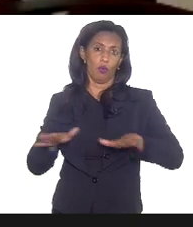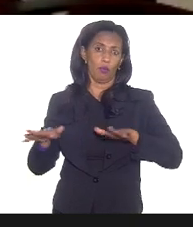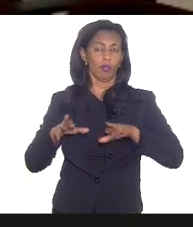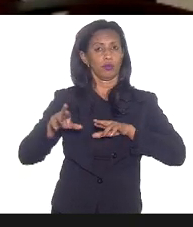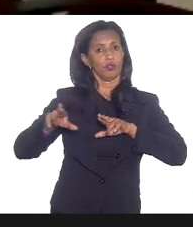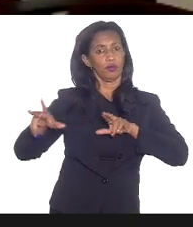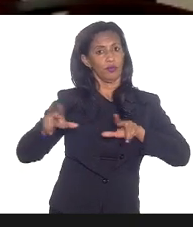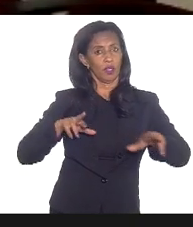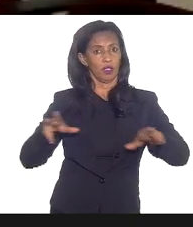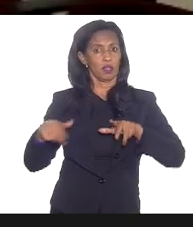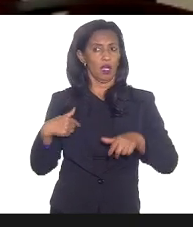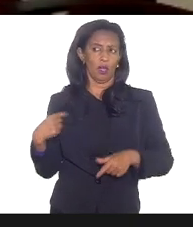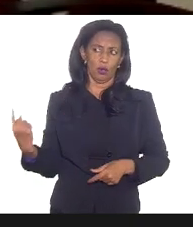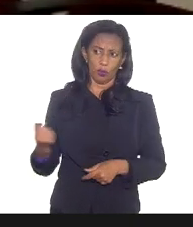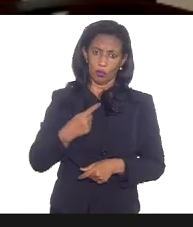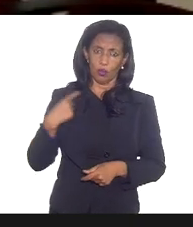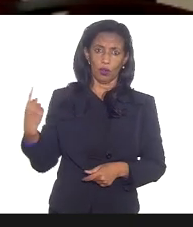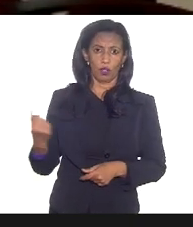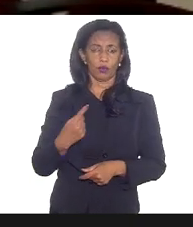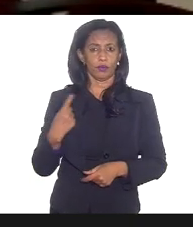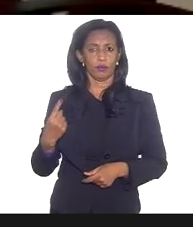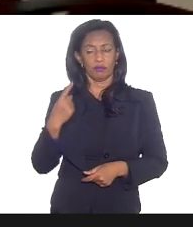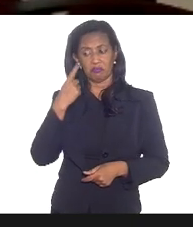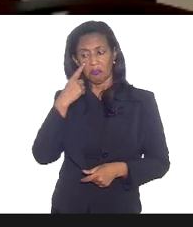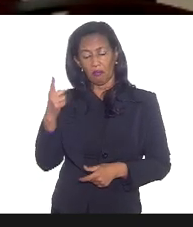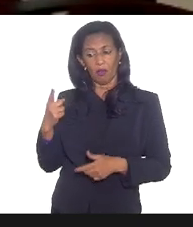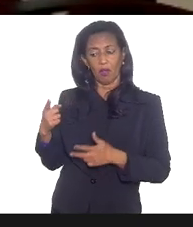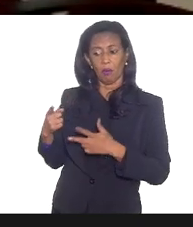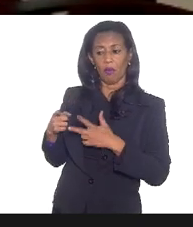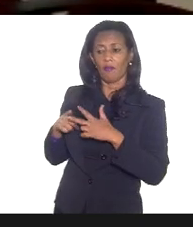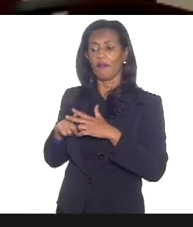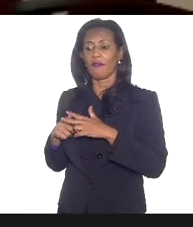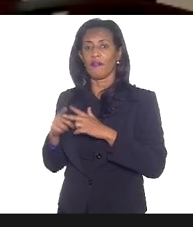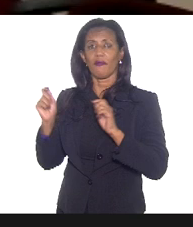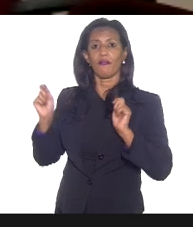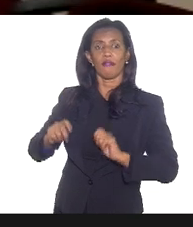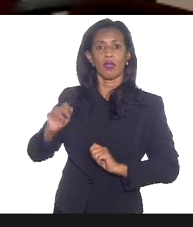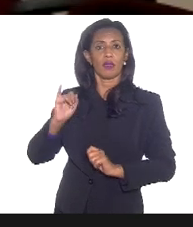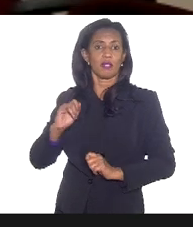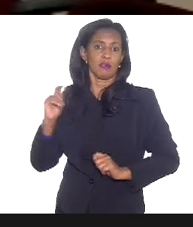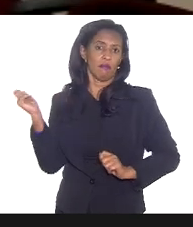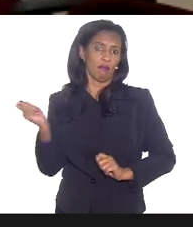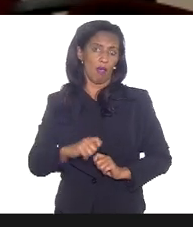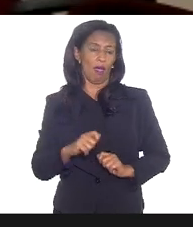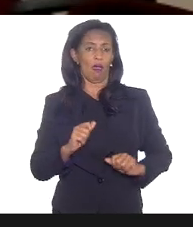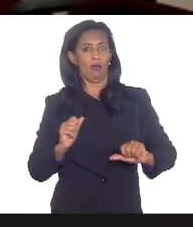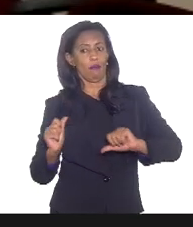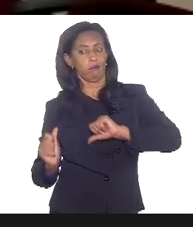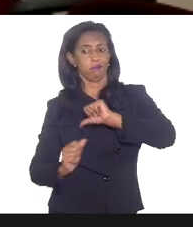diferenciados, nós iremos verificar essas possibilidades